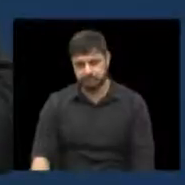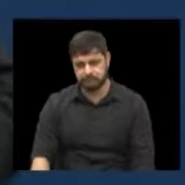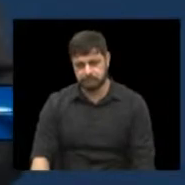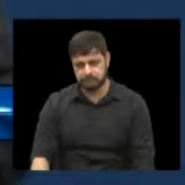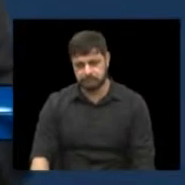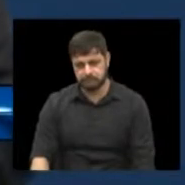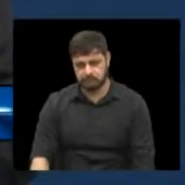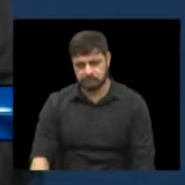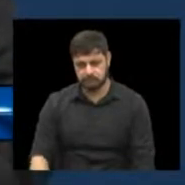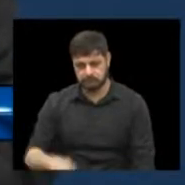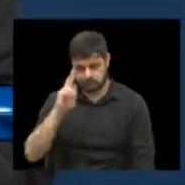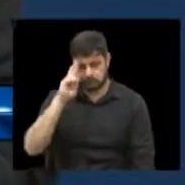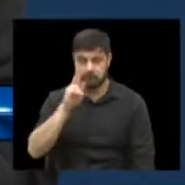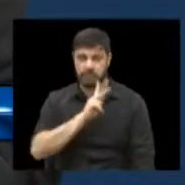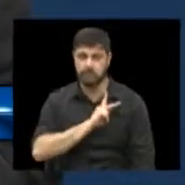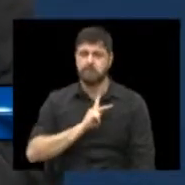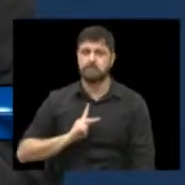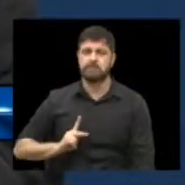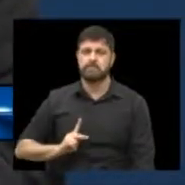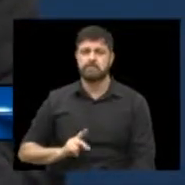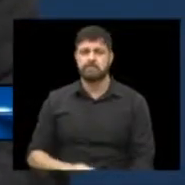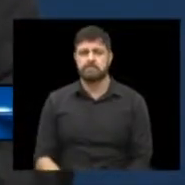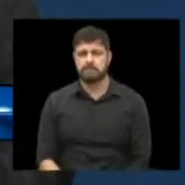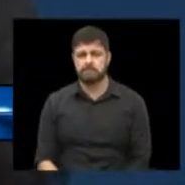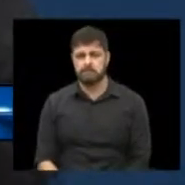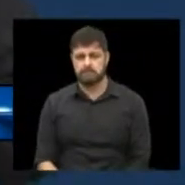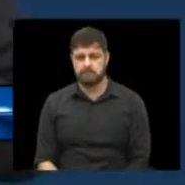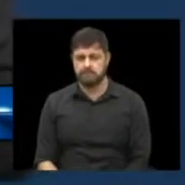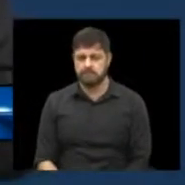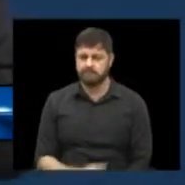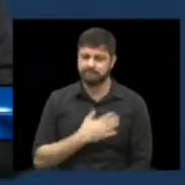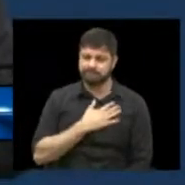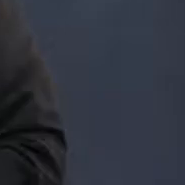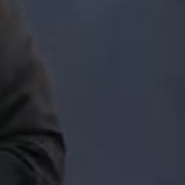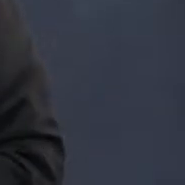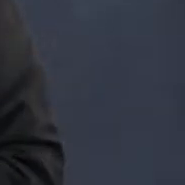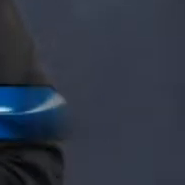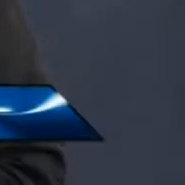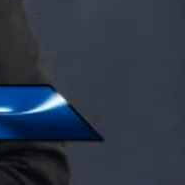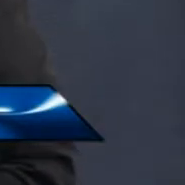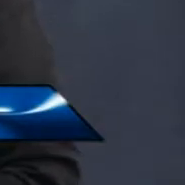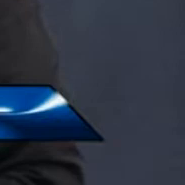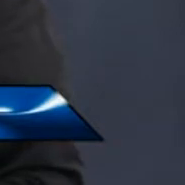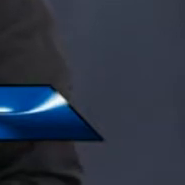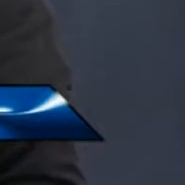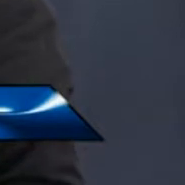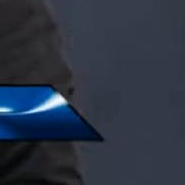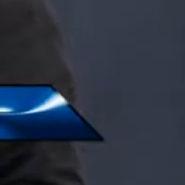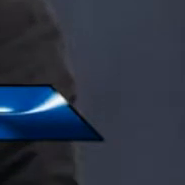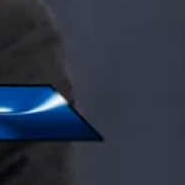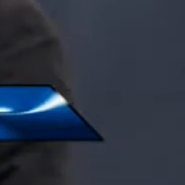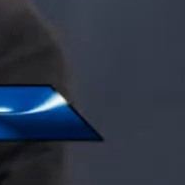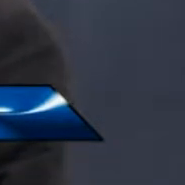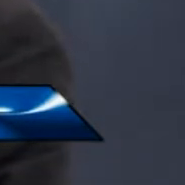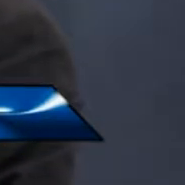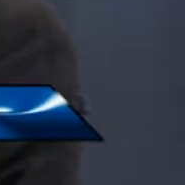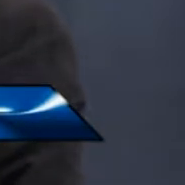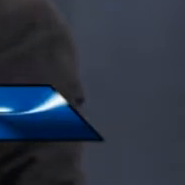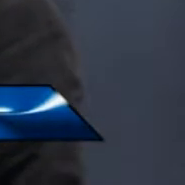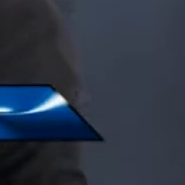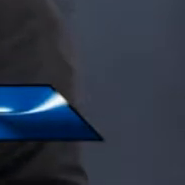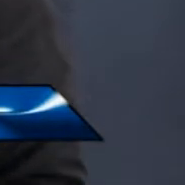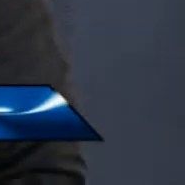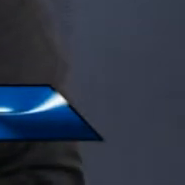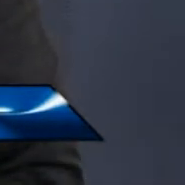O vereador agradeceu e exaltou o bom trabalho de seu suplente. Antes de tudo, gostaria muito de agradecer ao meu suplente, Cláudio da